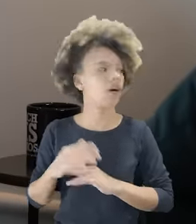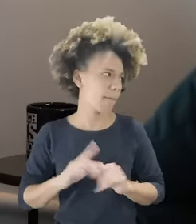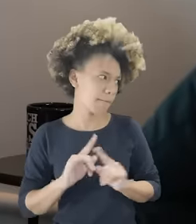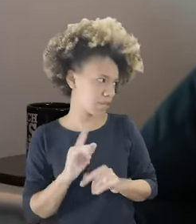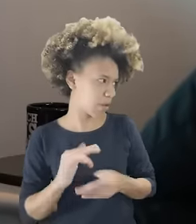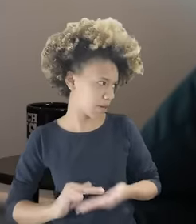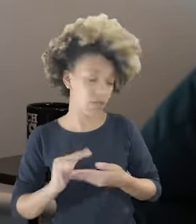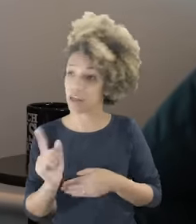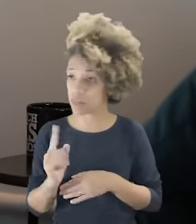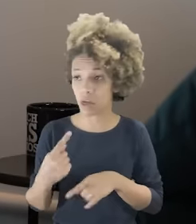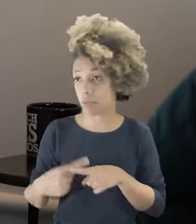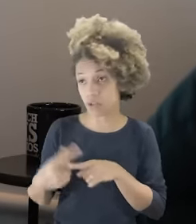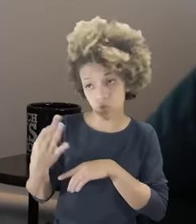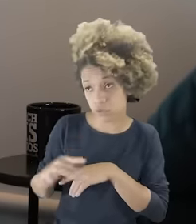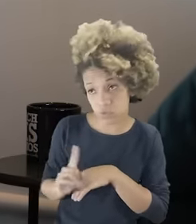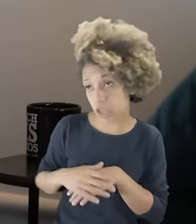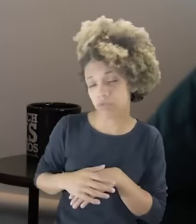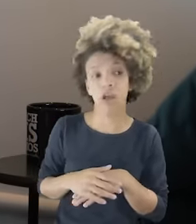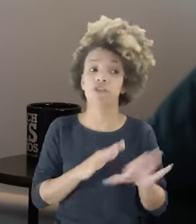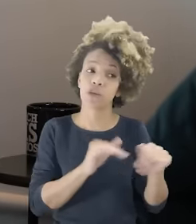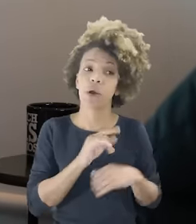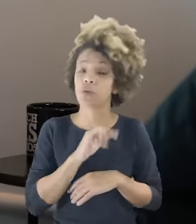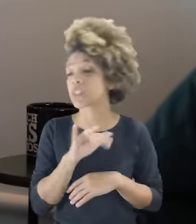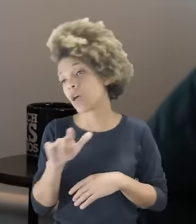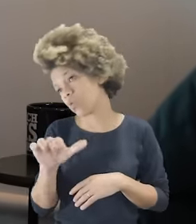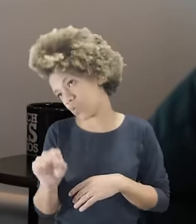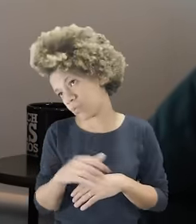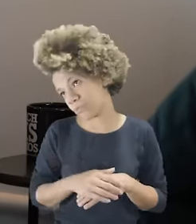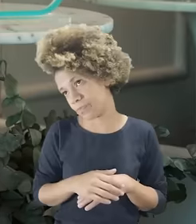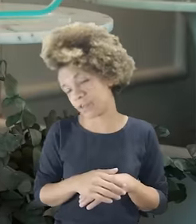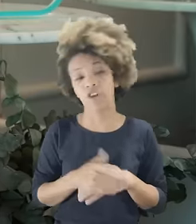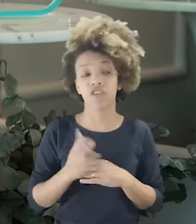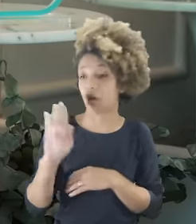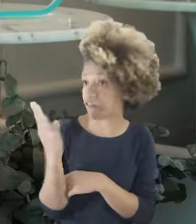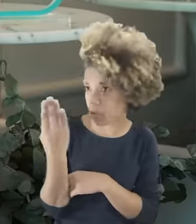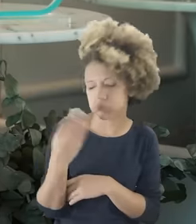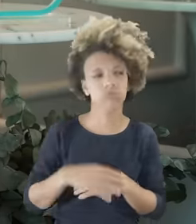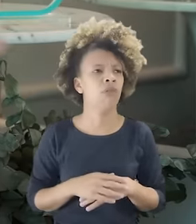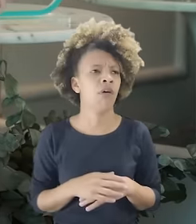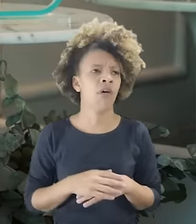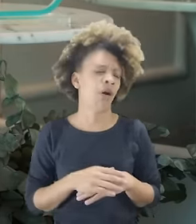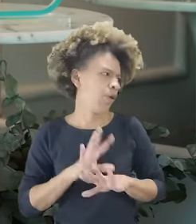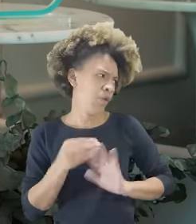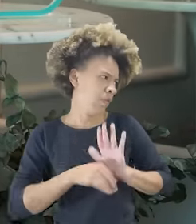não não porque eles não deu certo o tratamento deles Ah eu vou chamar Celso Russomanno porque você é uma frauda